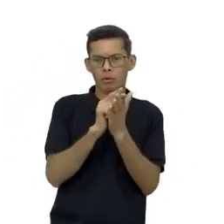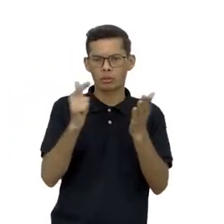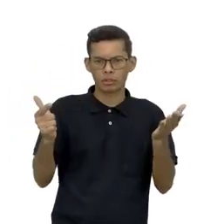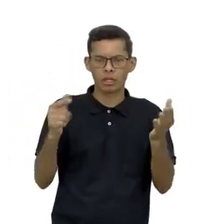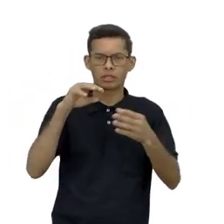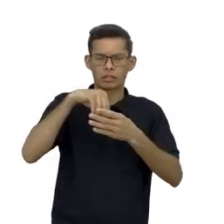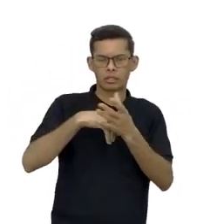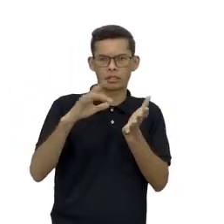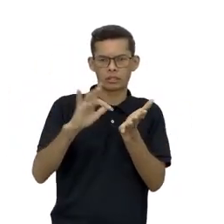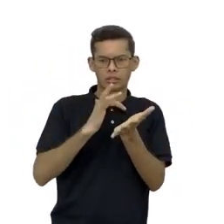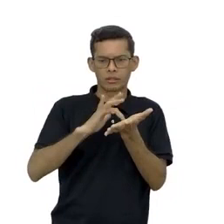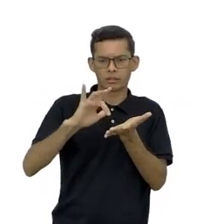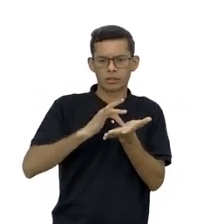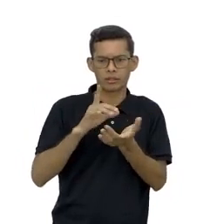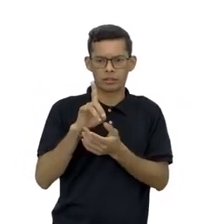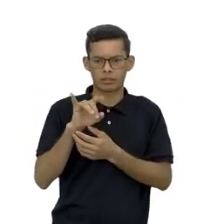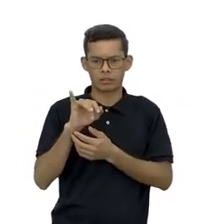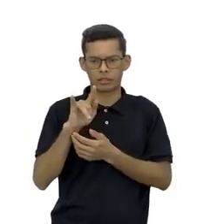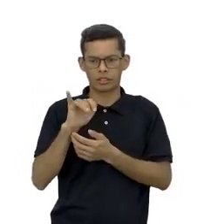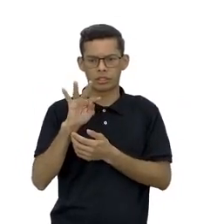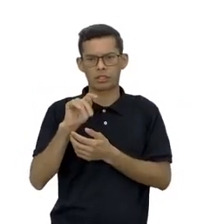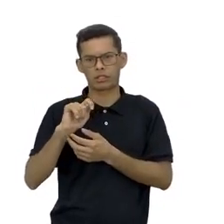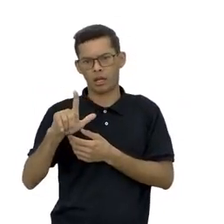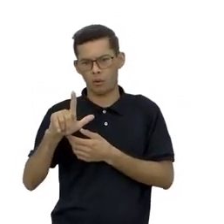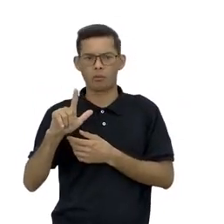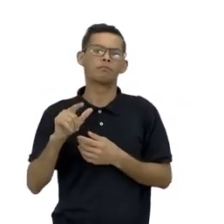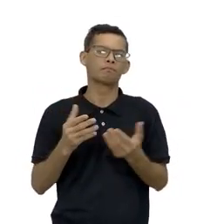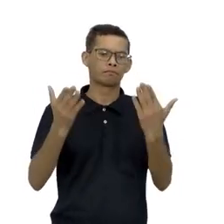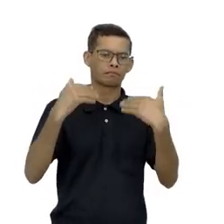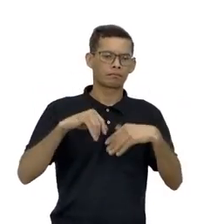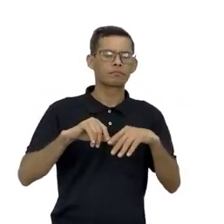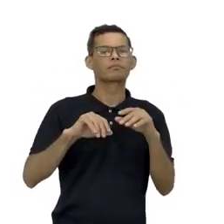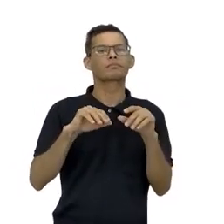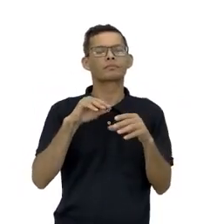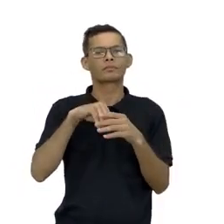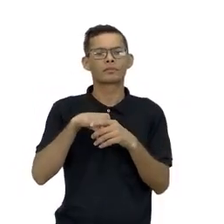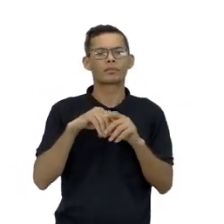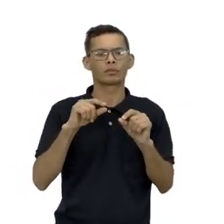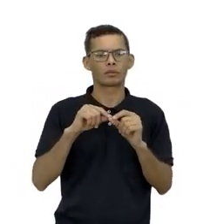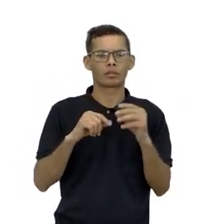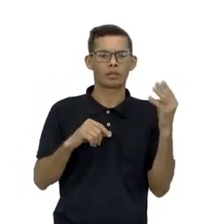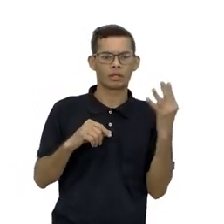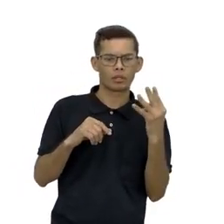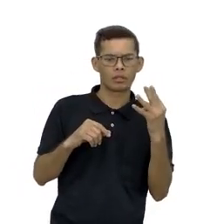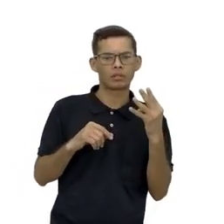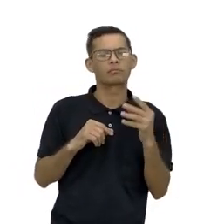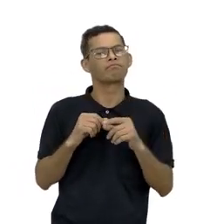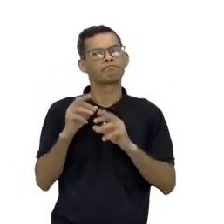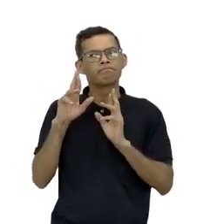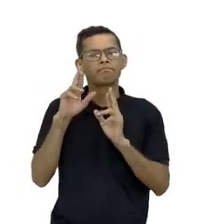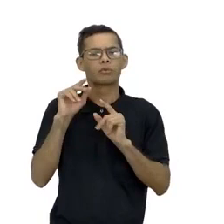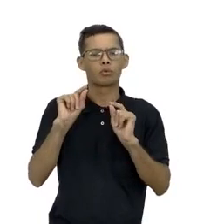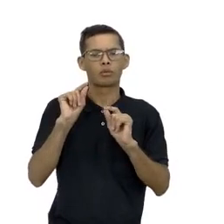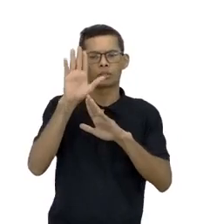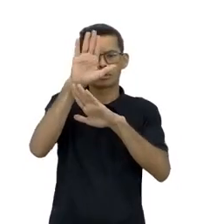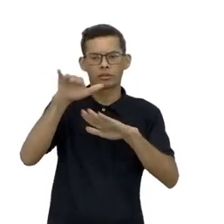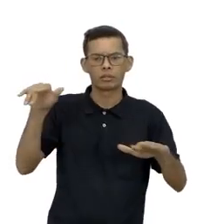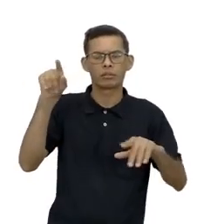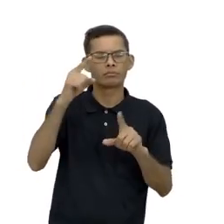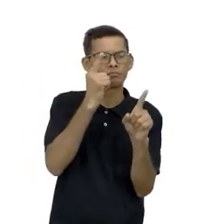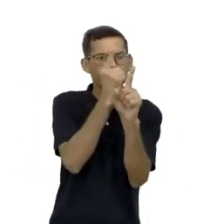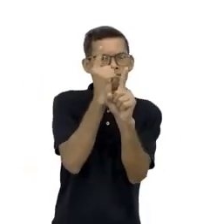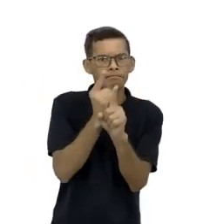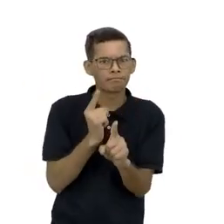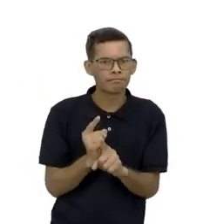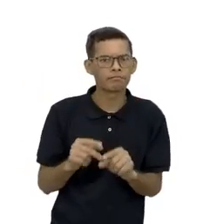nós vemos alguns momentos que vão sendo destacados. Na atividade 4, espera-se que os estudantes identifiquem